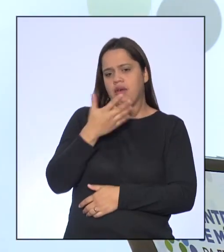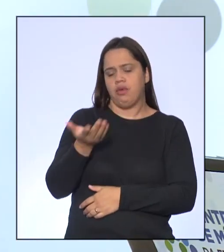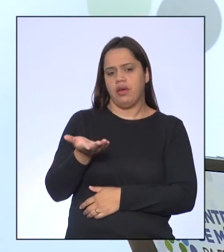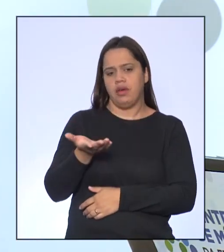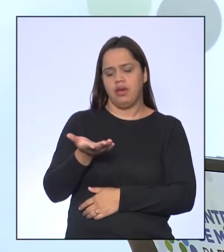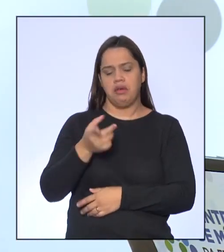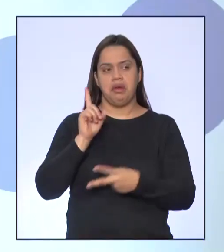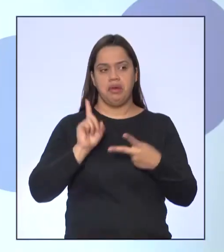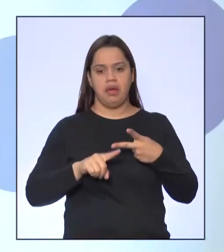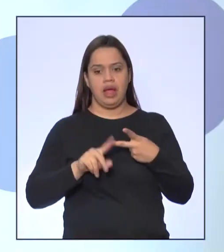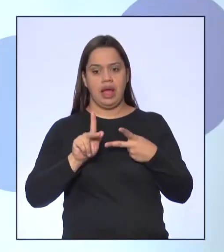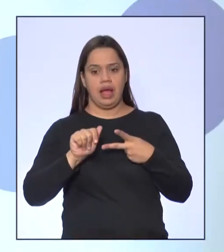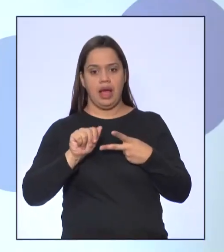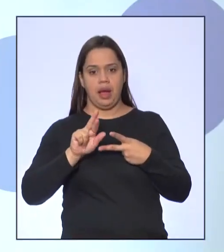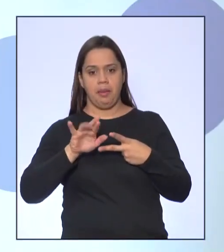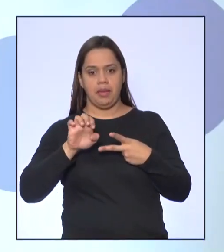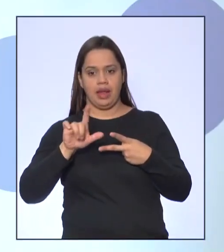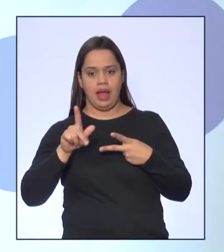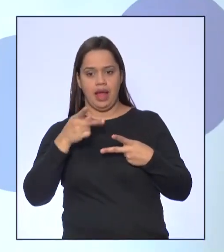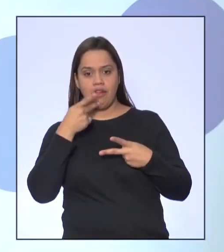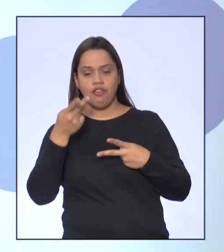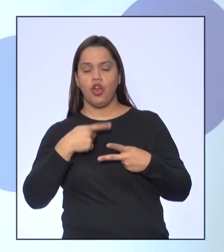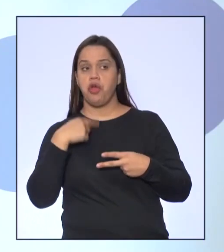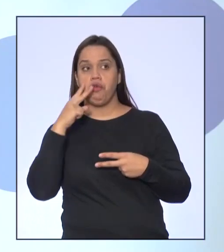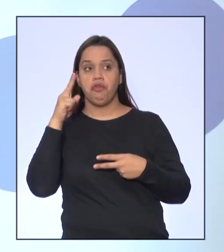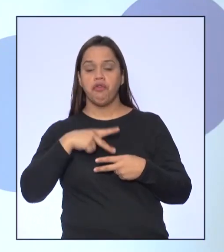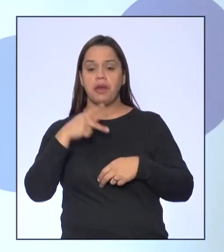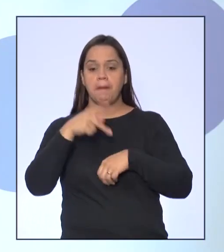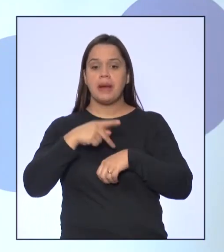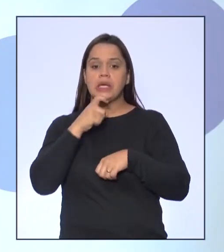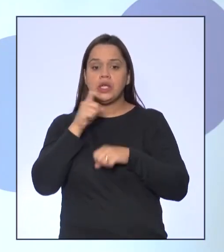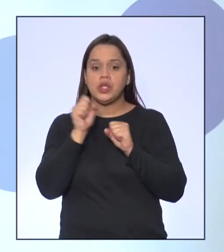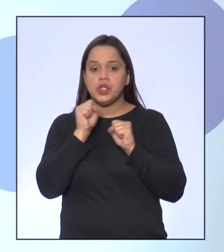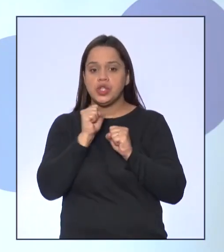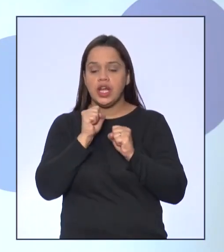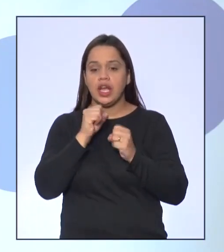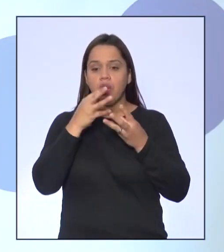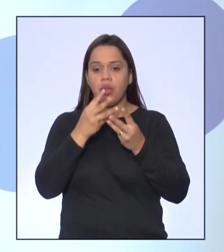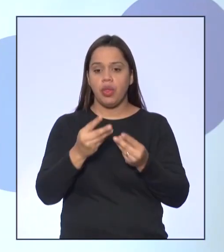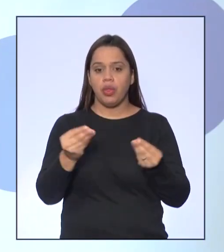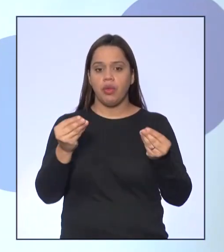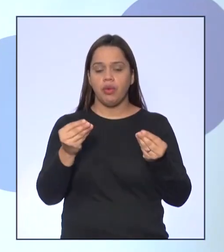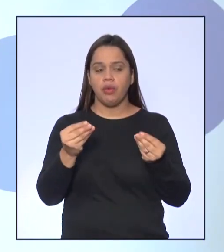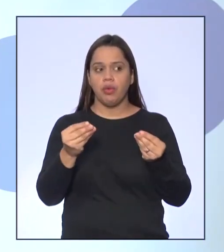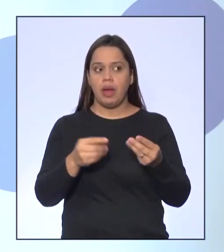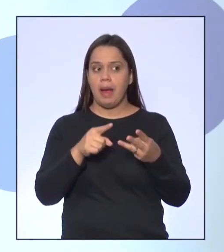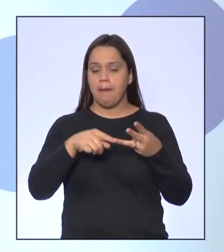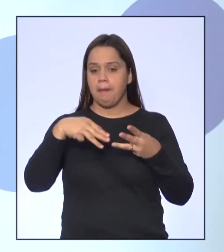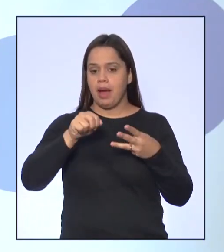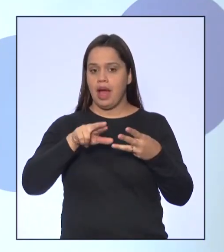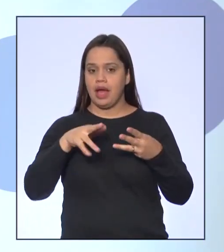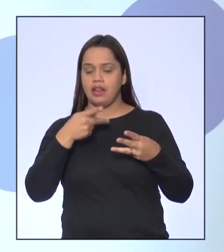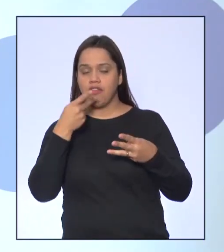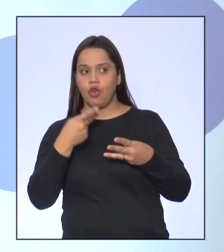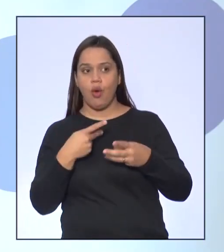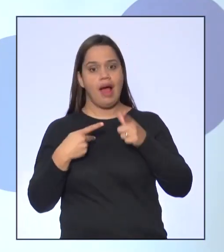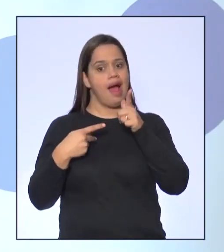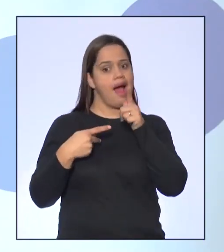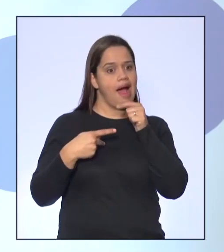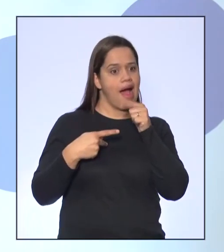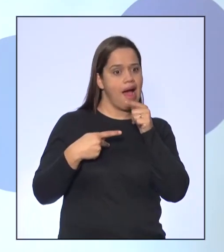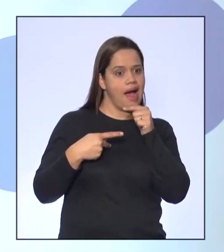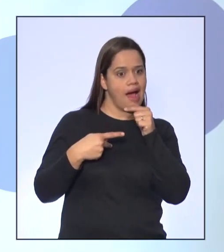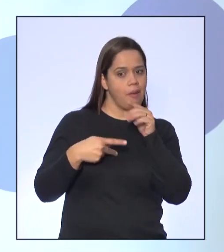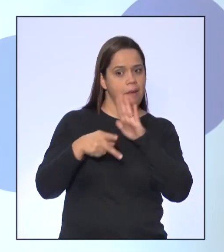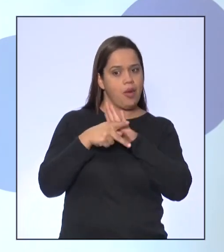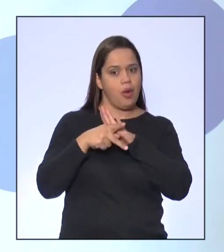A Gabriela viu o gelo derreter. A Certo. Maria, água em gelo. Certo.